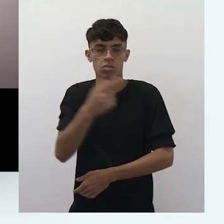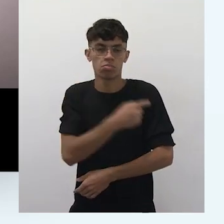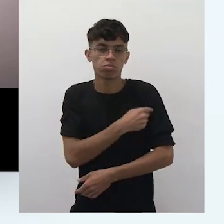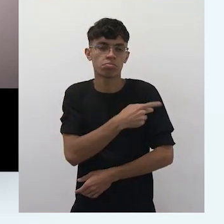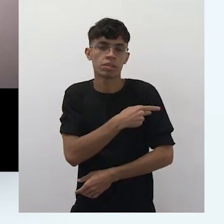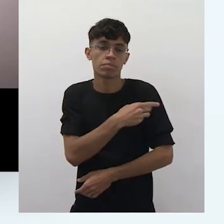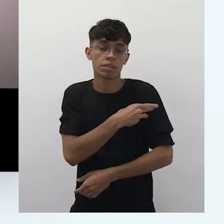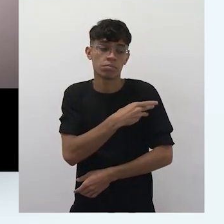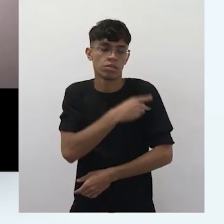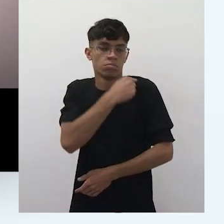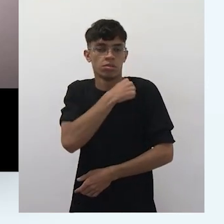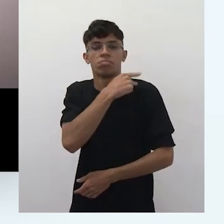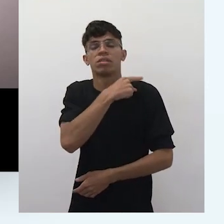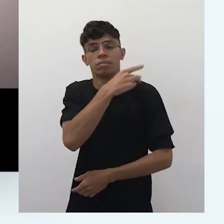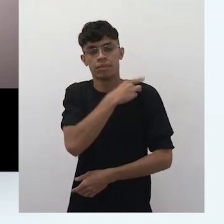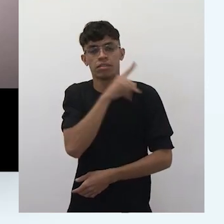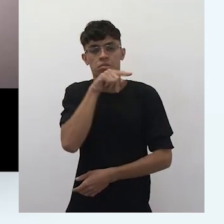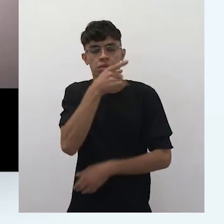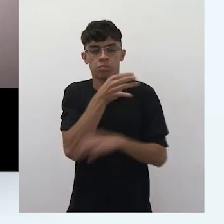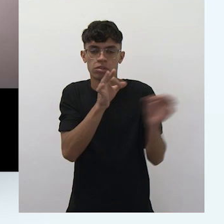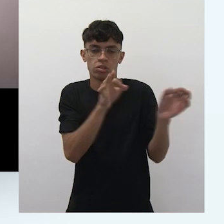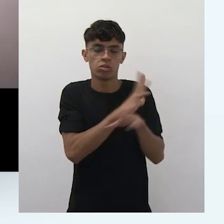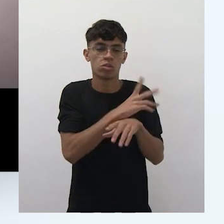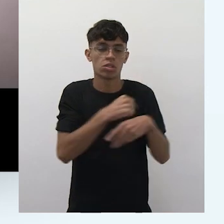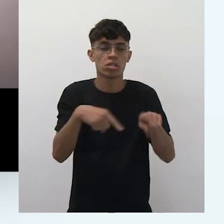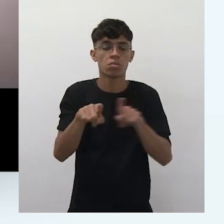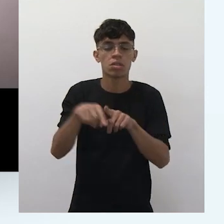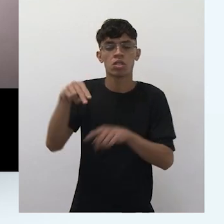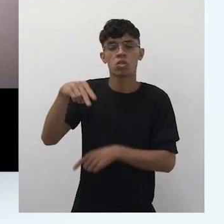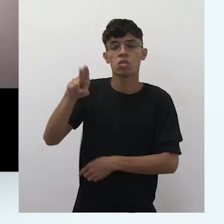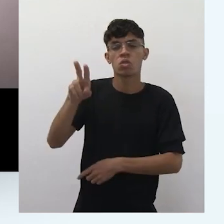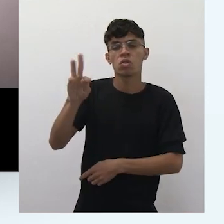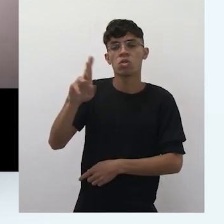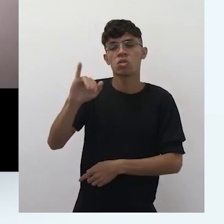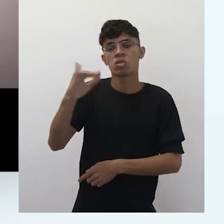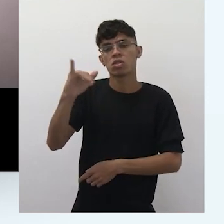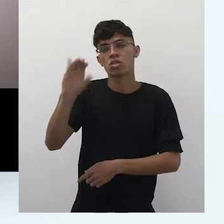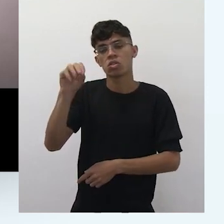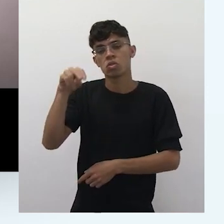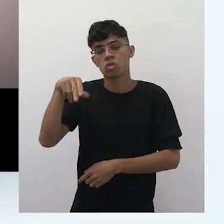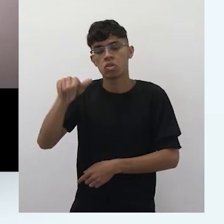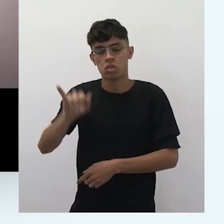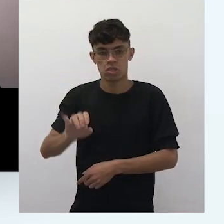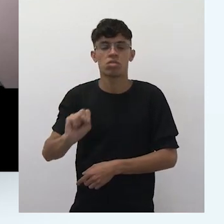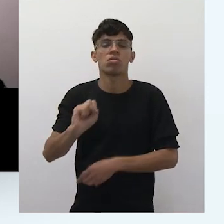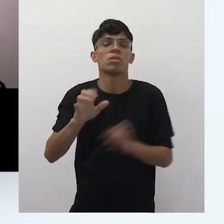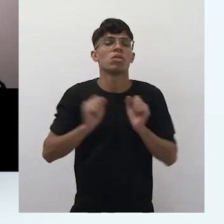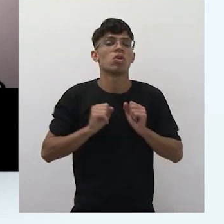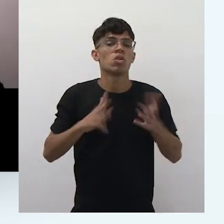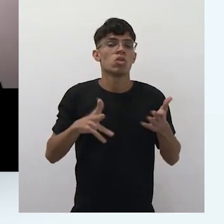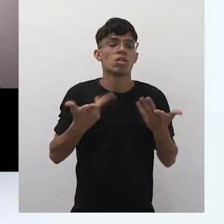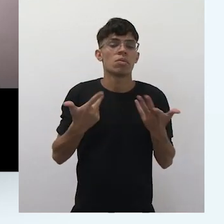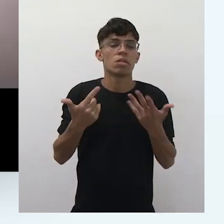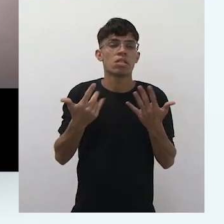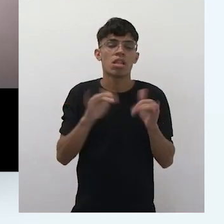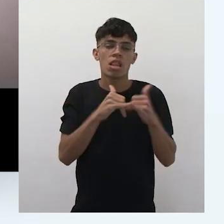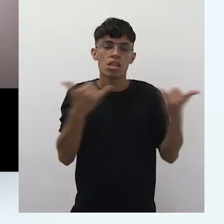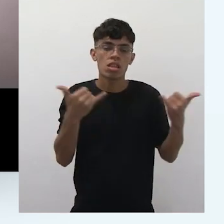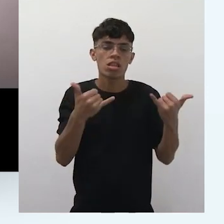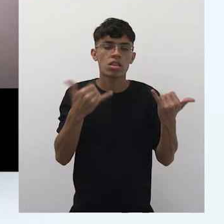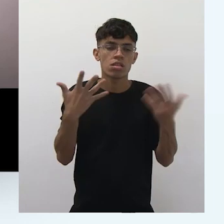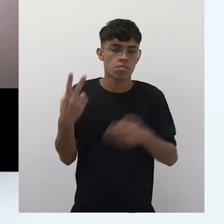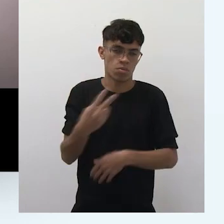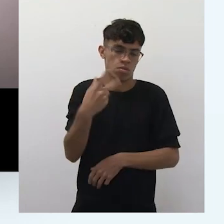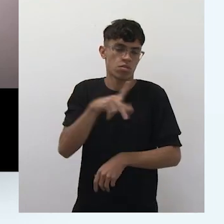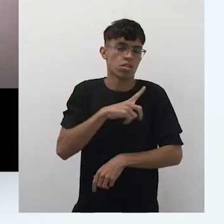ensino fundamental, como pelas categorias nutricionais, pela determinação experimental do valor energético dos alimentos em química